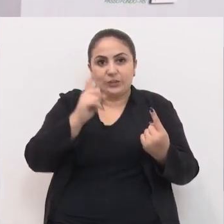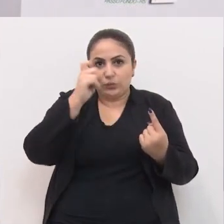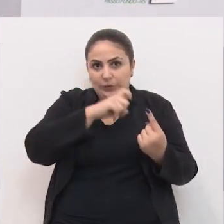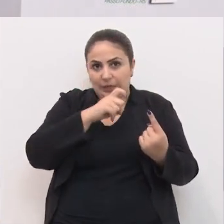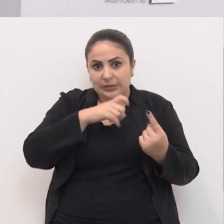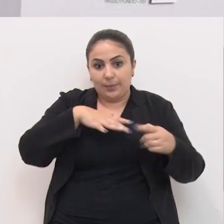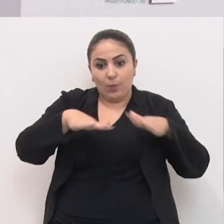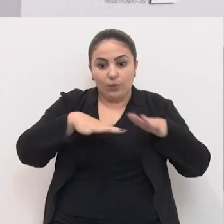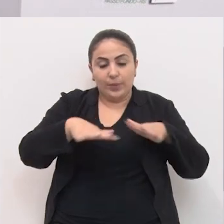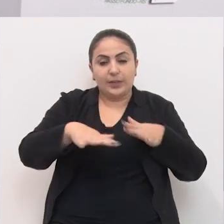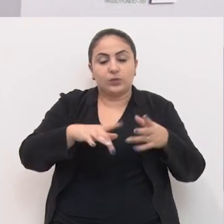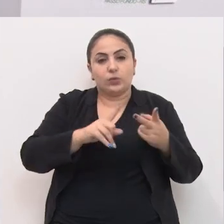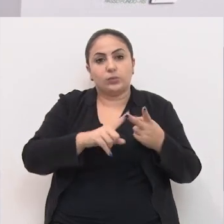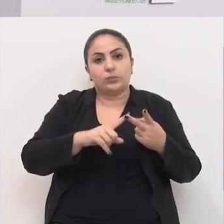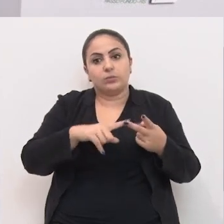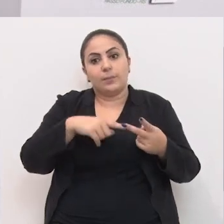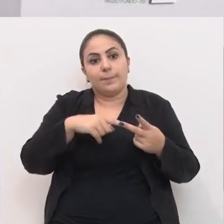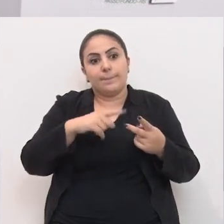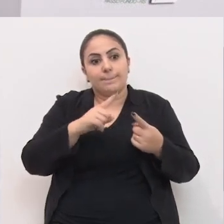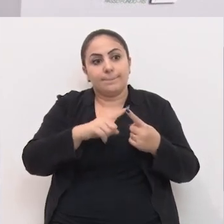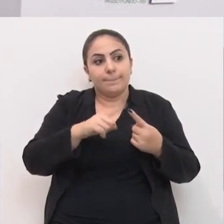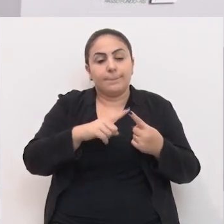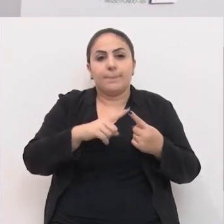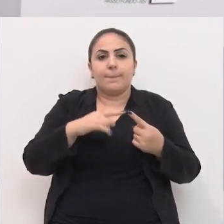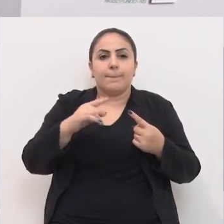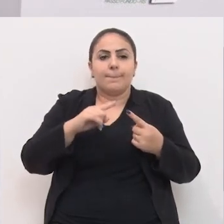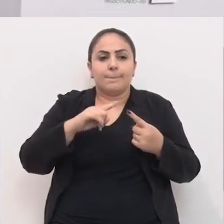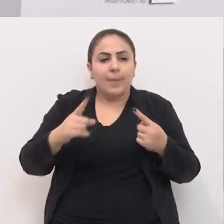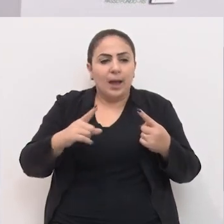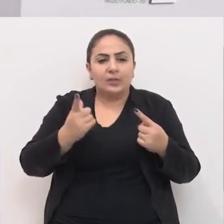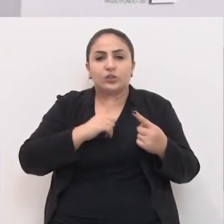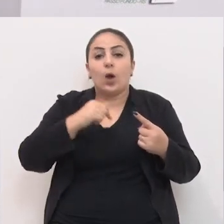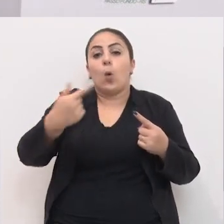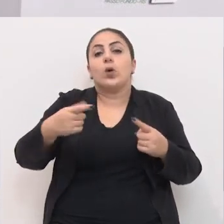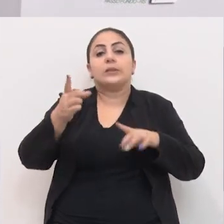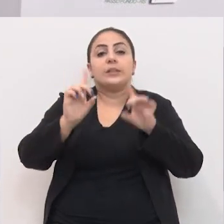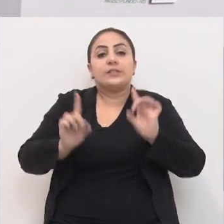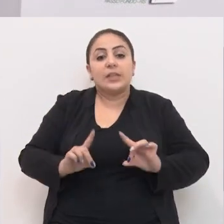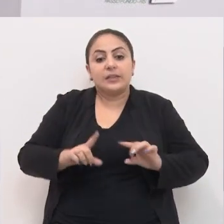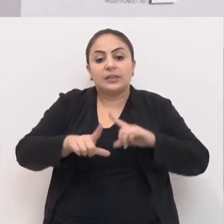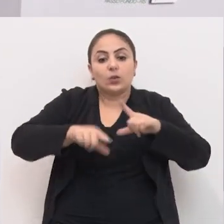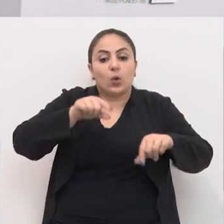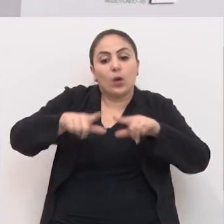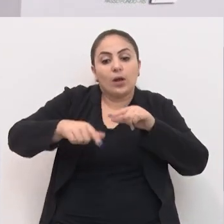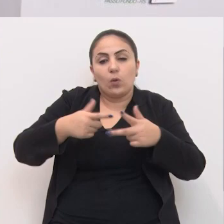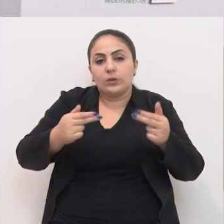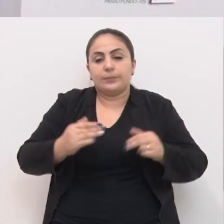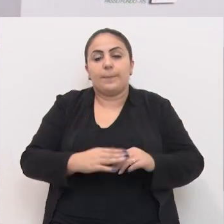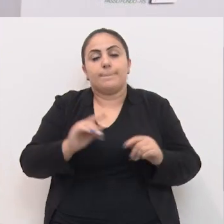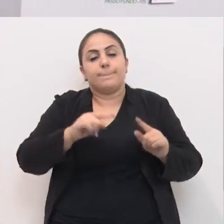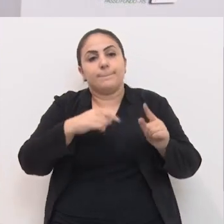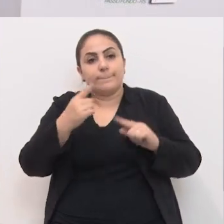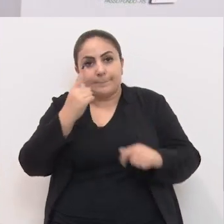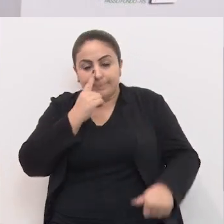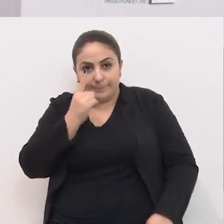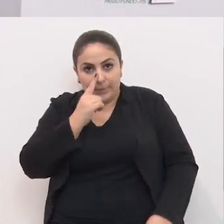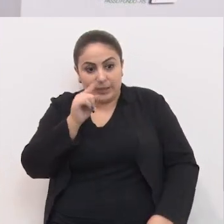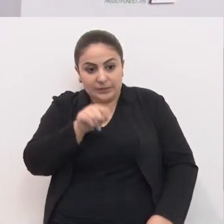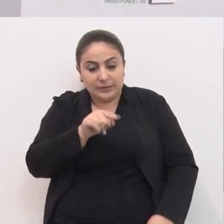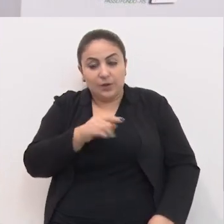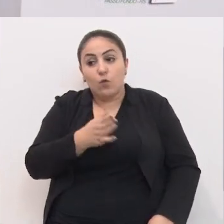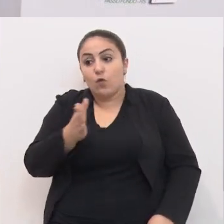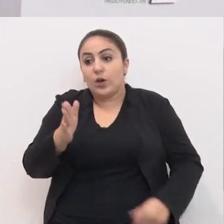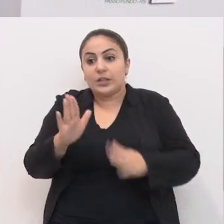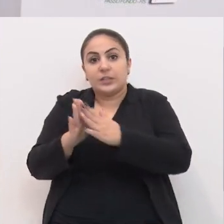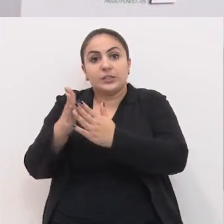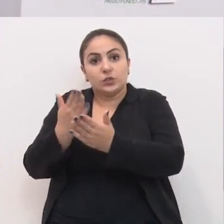esse projeto, foi colocado em prática e na verdade era só para esse tipo de deficiência.